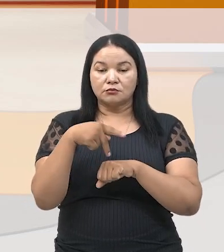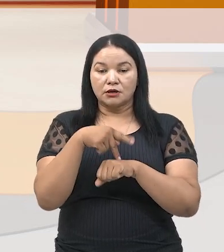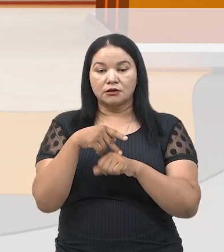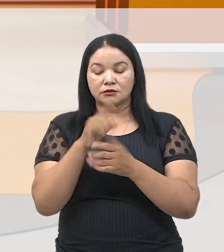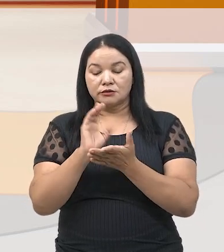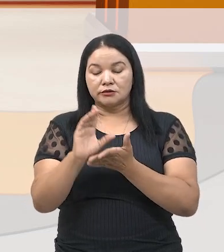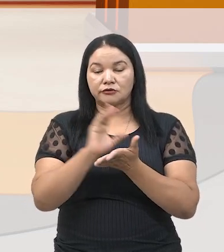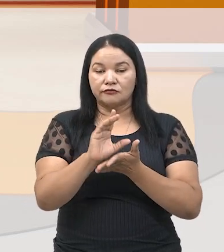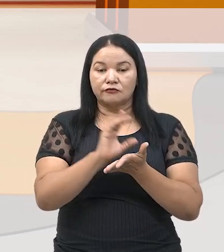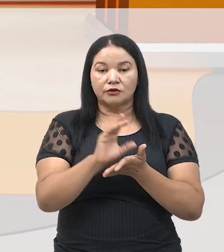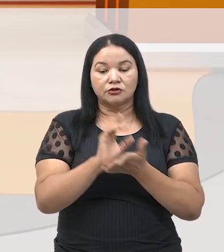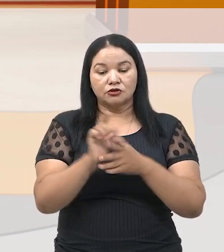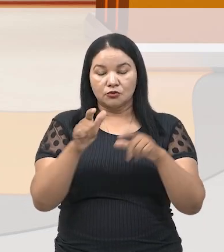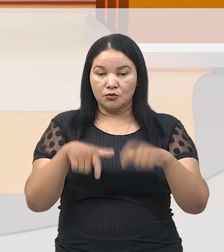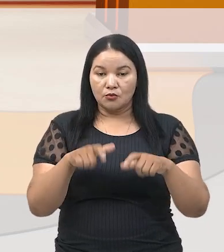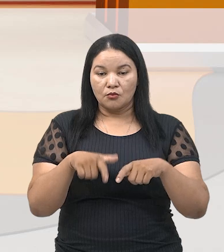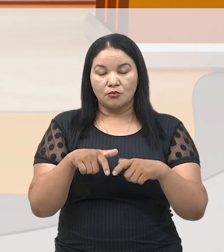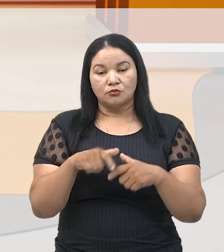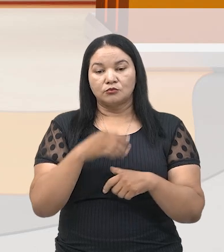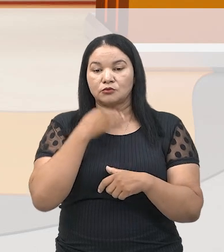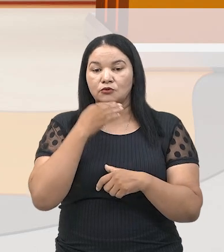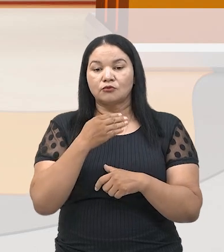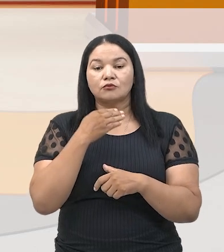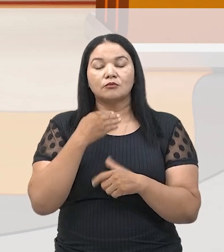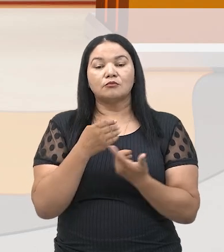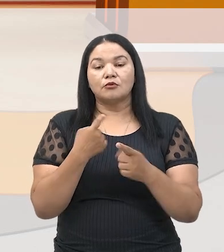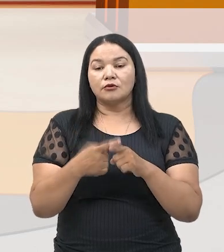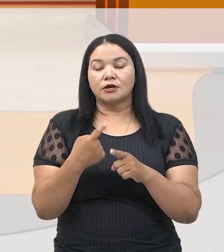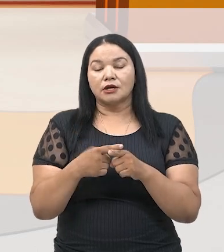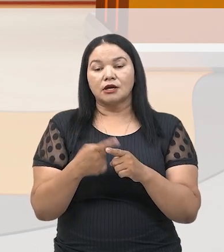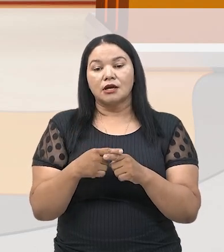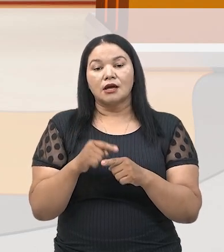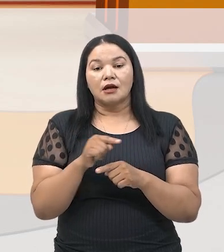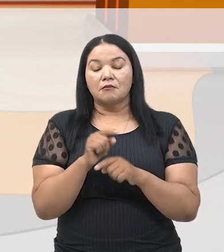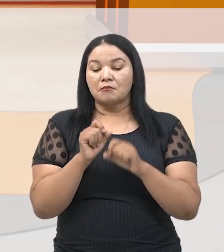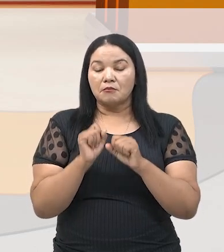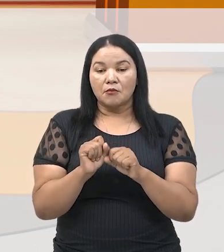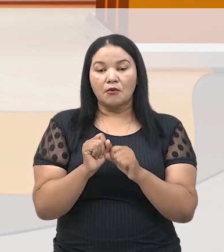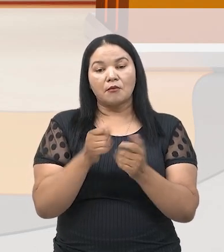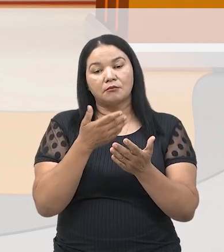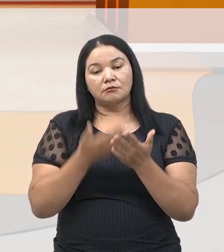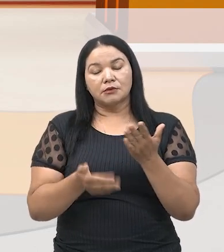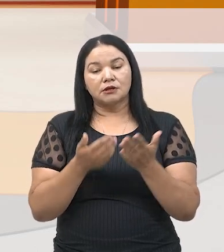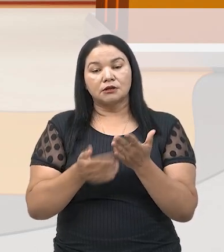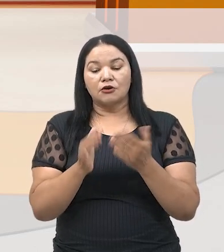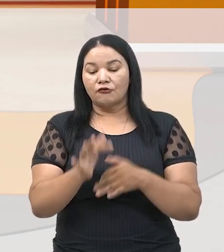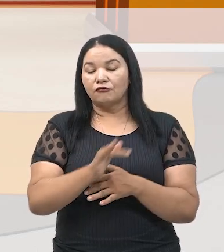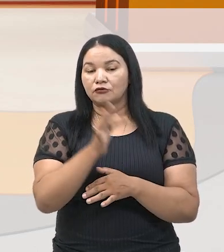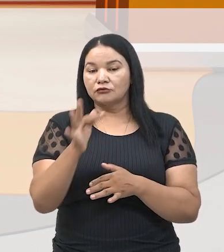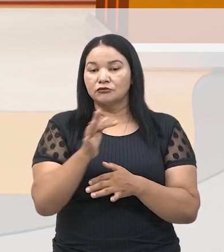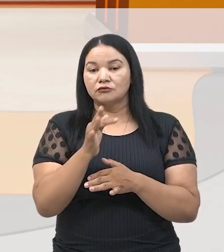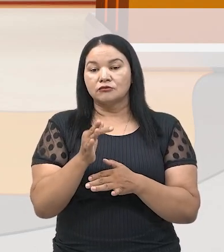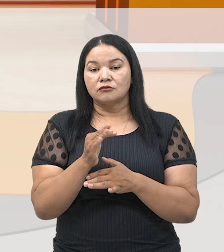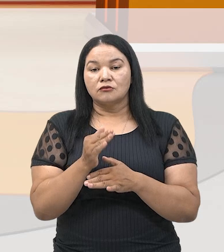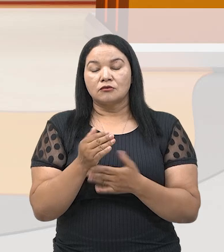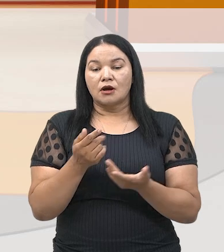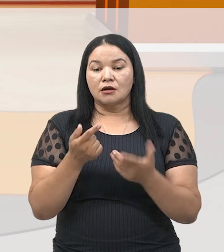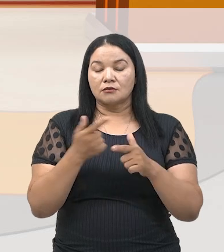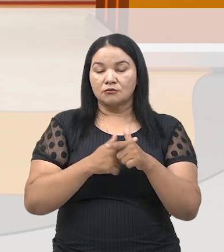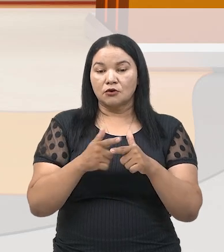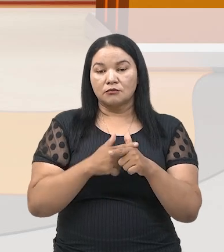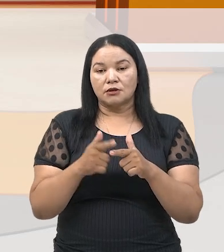investir naquele local. Por quê? Porque eles não sabem o que pode acontecer futuramente. Então, para que